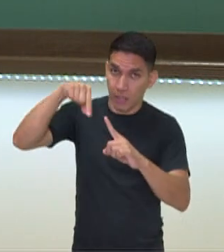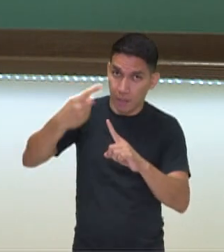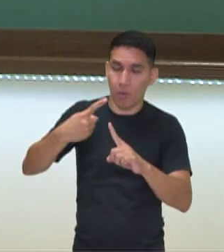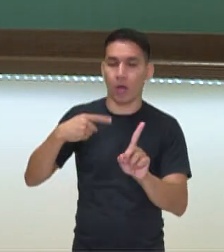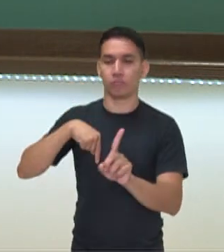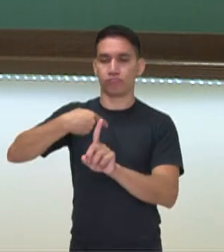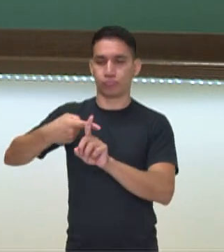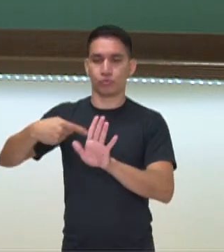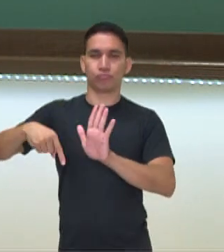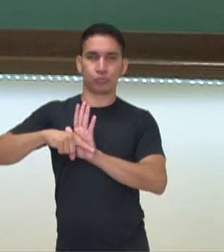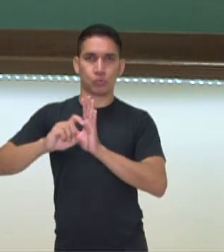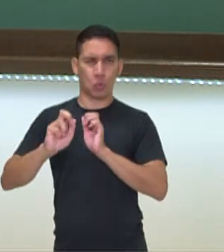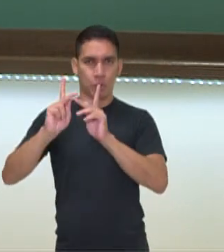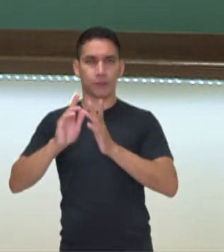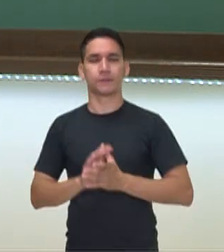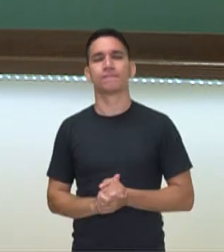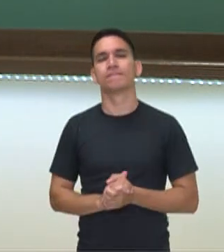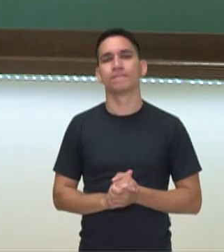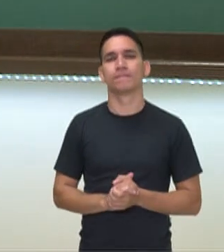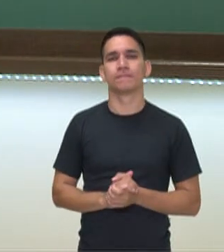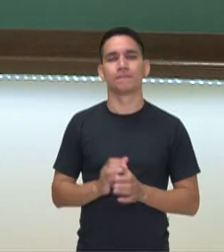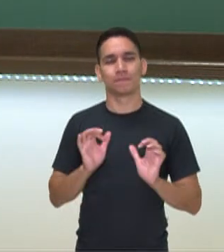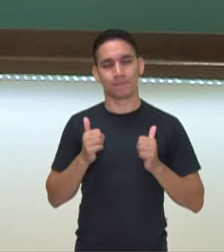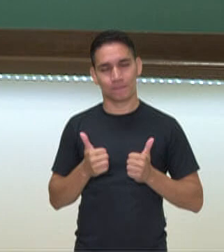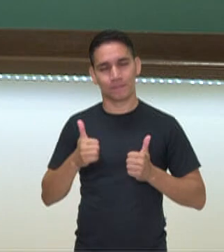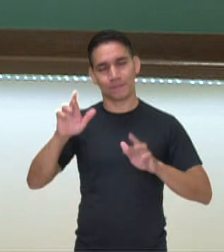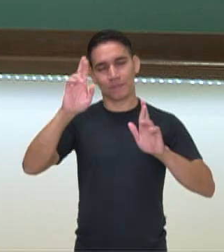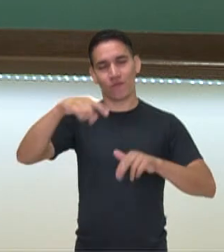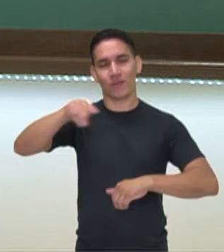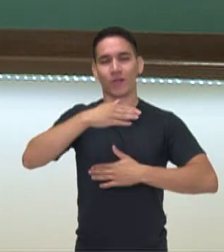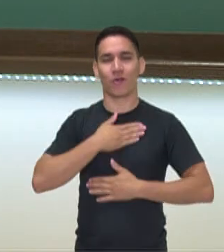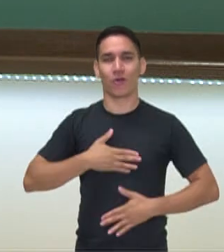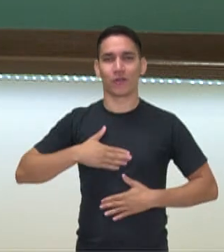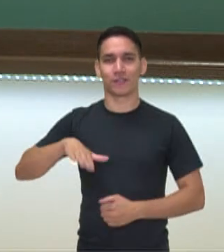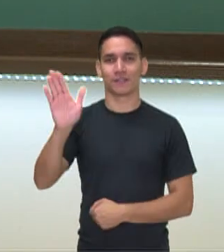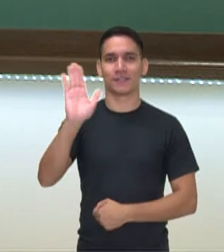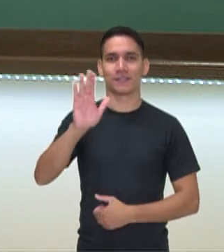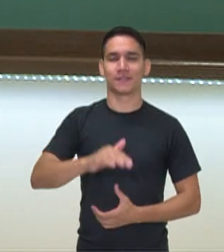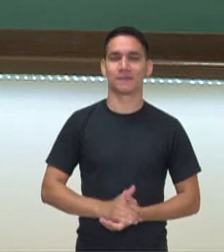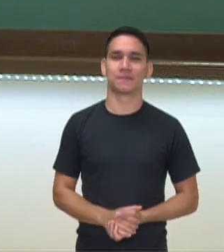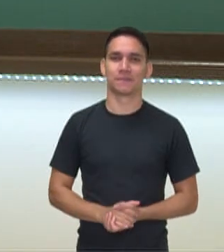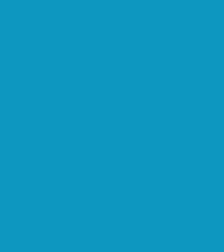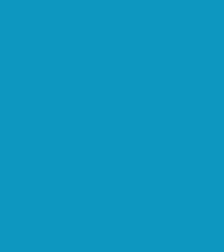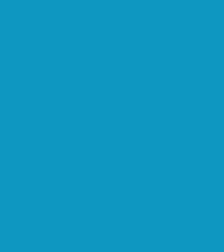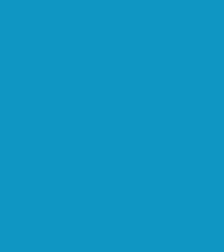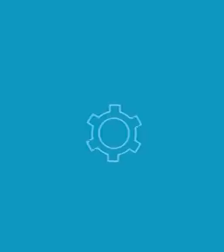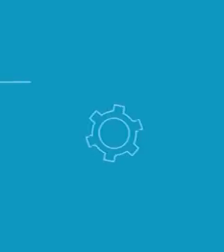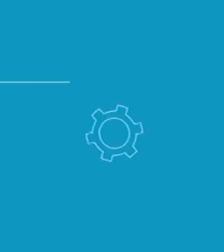subtração, beleza? Muito bem, espero que vocês tenham gostado e um até breve!